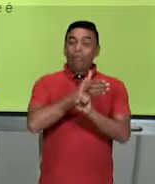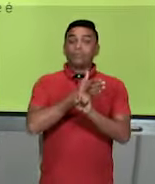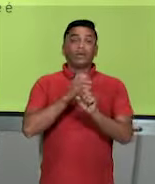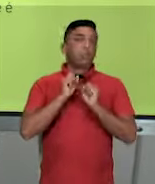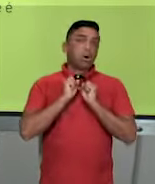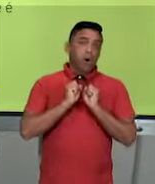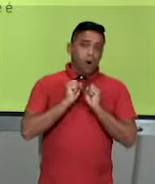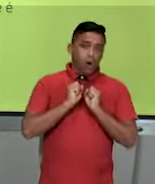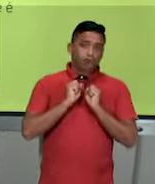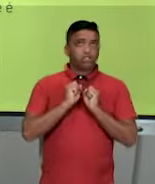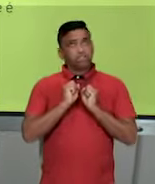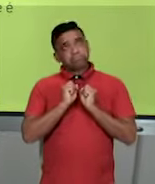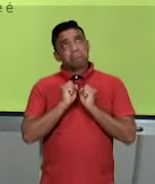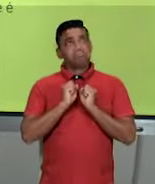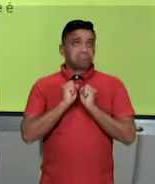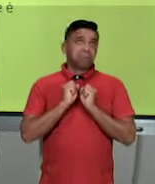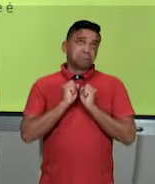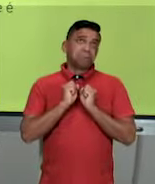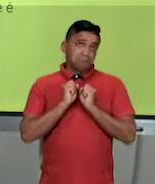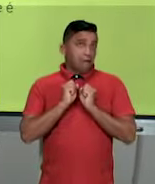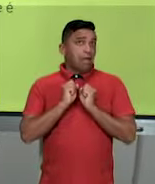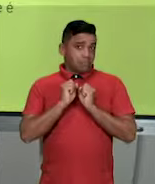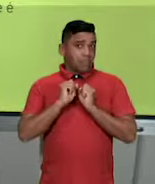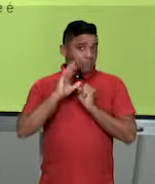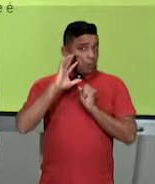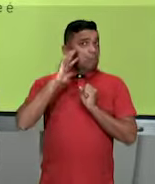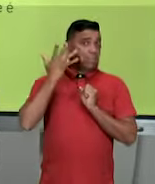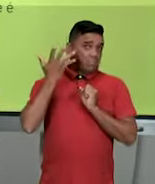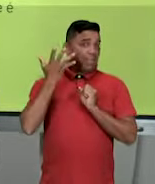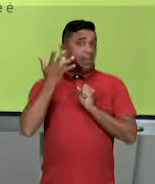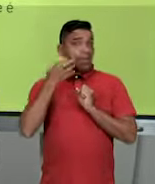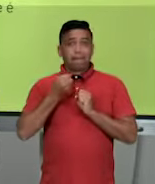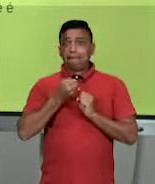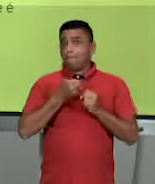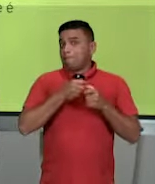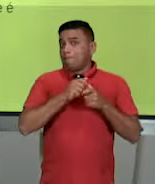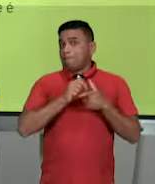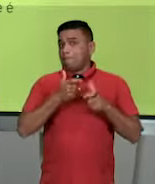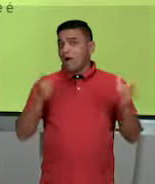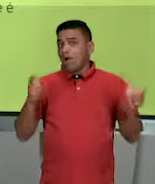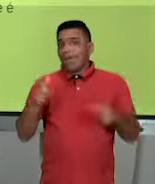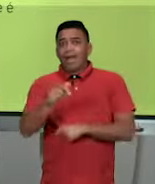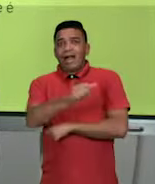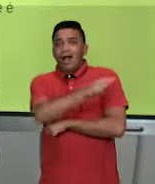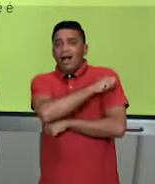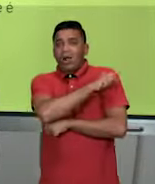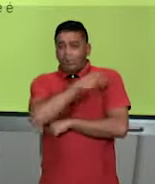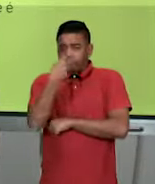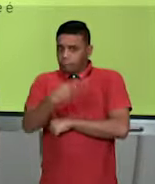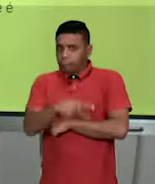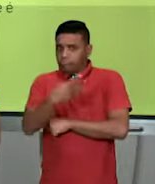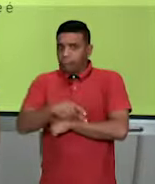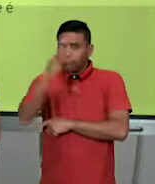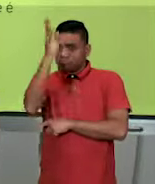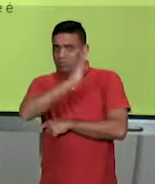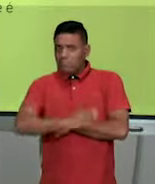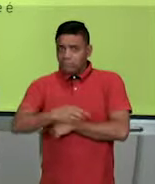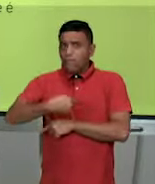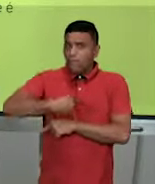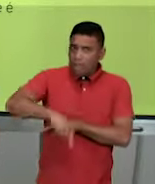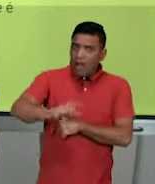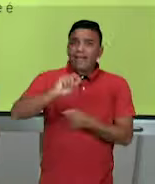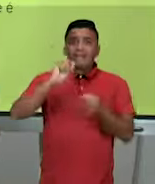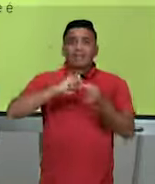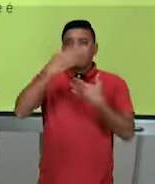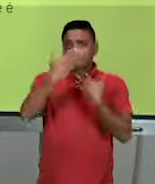ser que todos ou que a maioria dos alunos do Brasil façam o Exame Nacional do